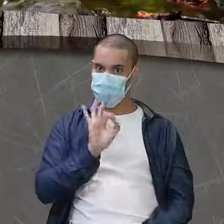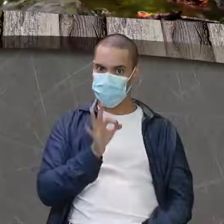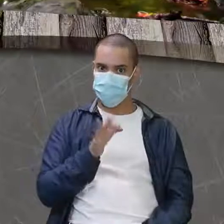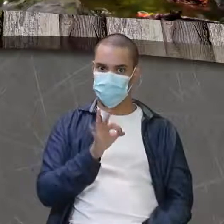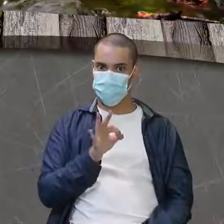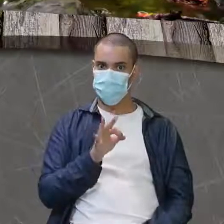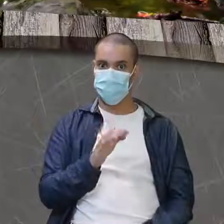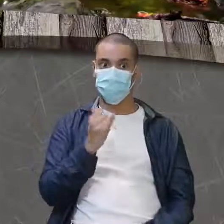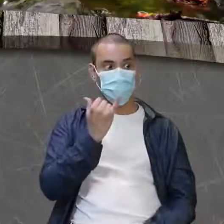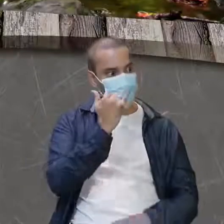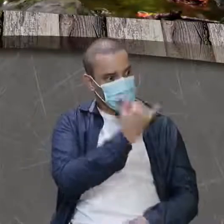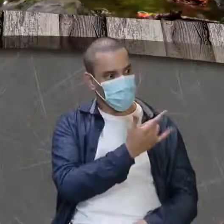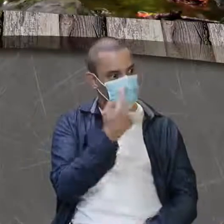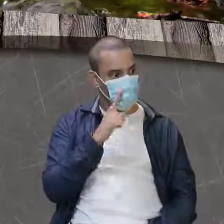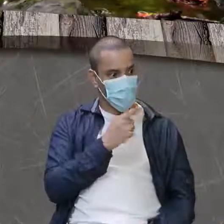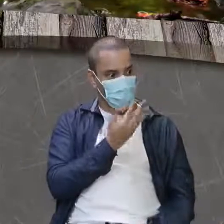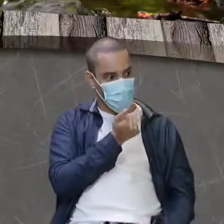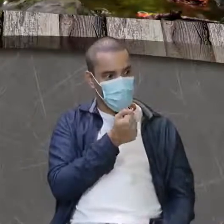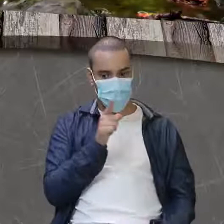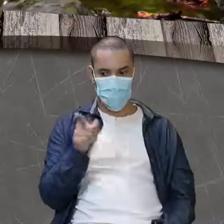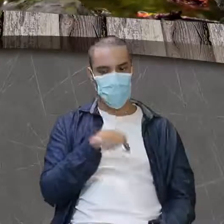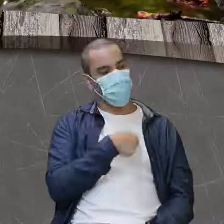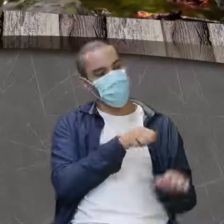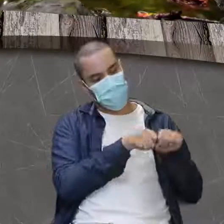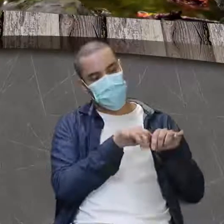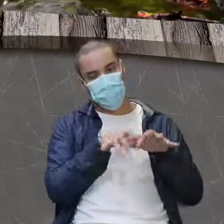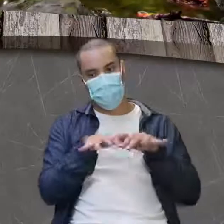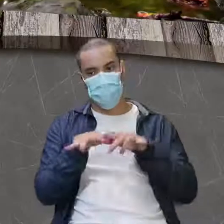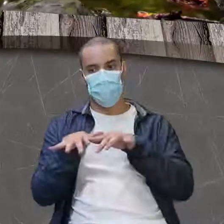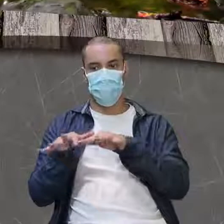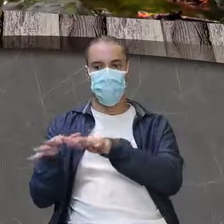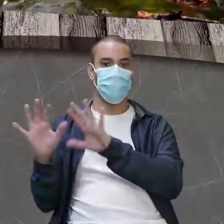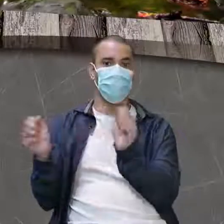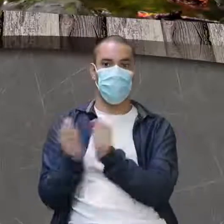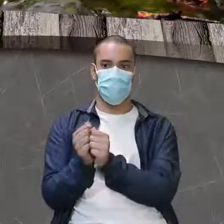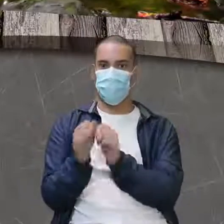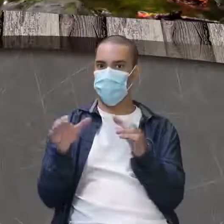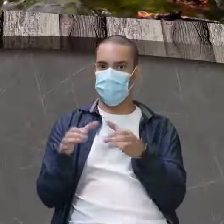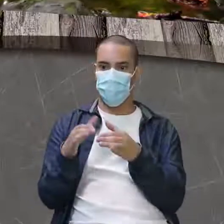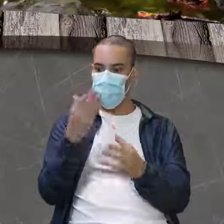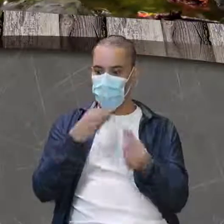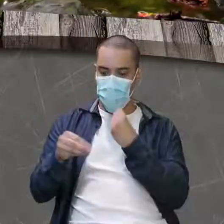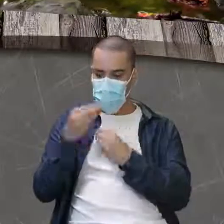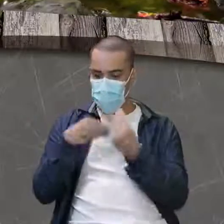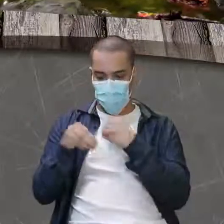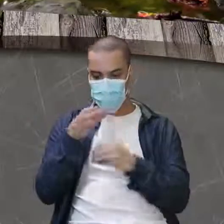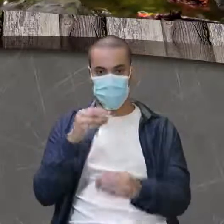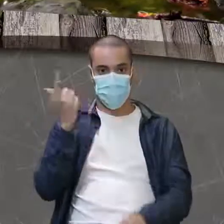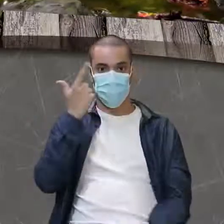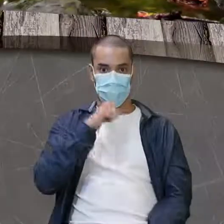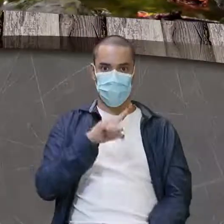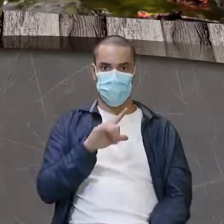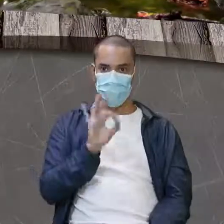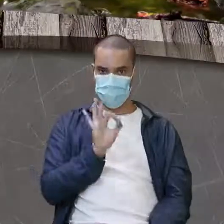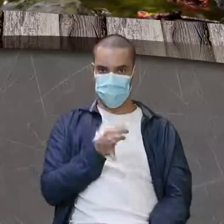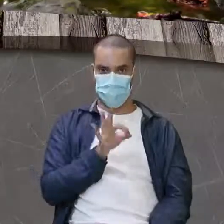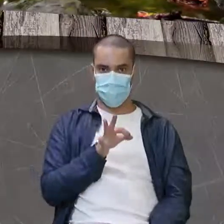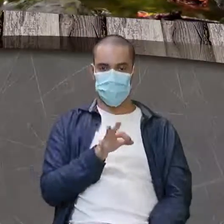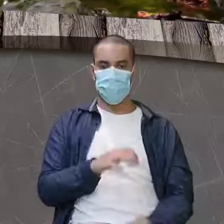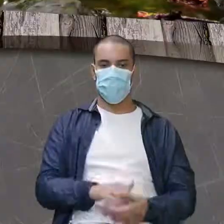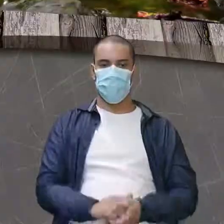Tá? Sinalizam ali, ó, tá, eu achei um recurso ali, vamos embora, chama todo mundo para a gente conseguir alimento,